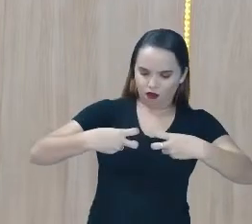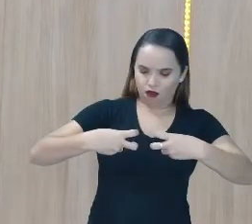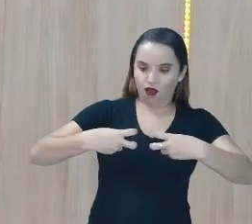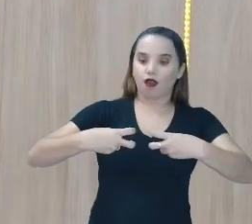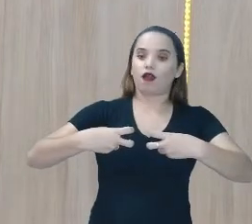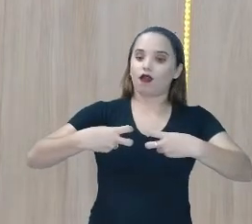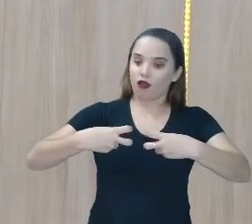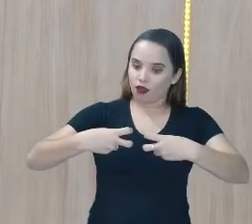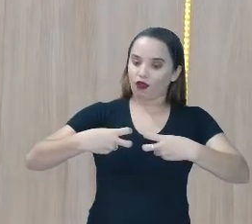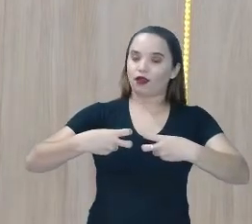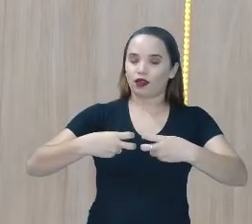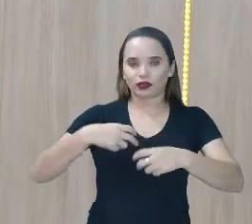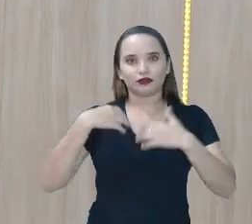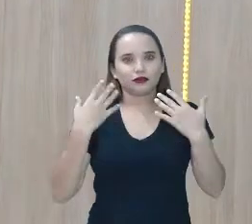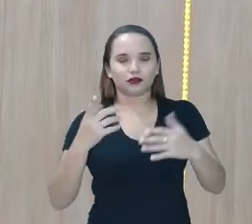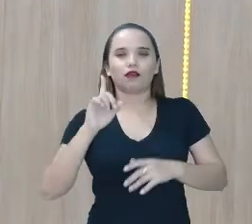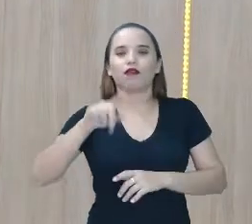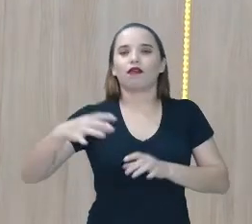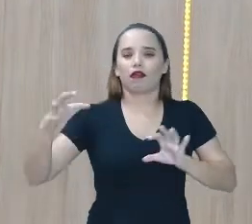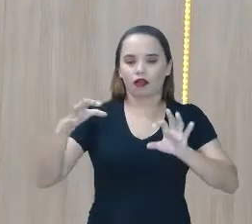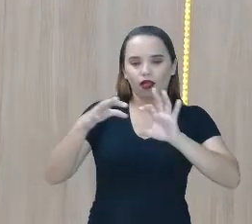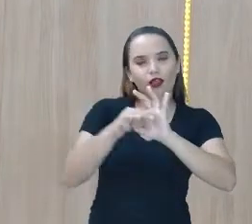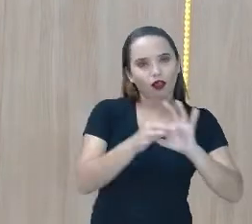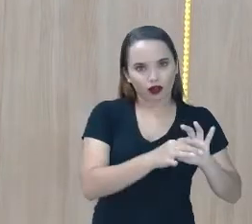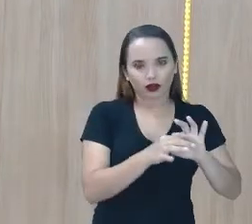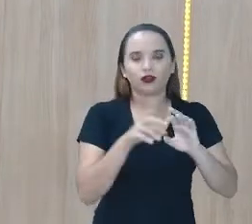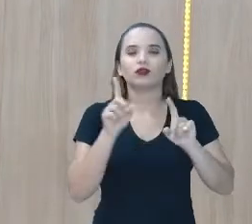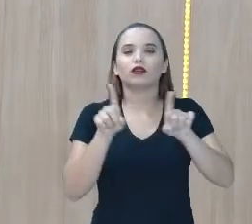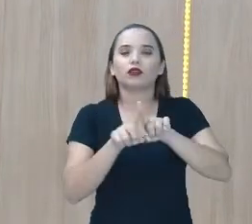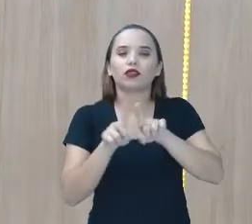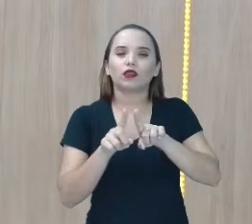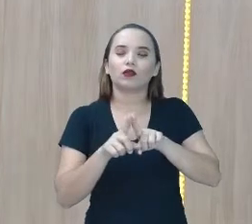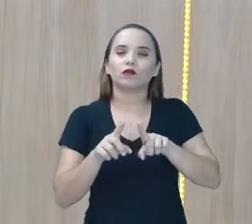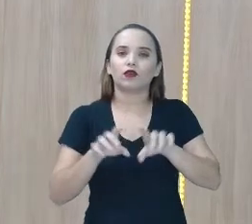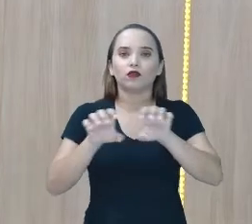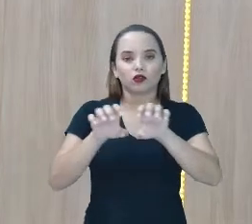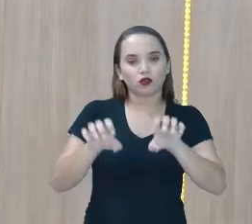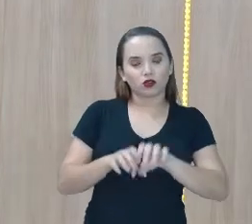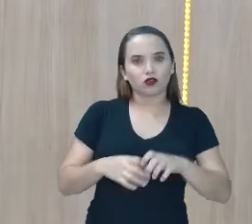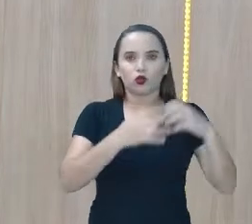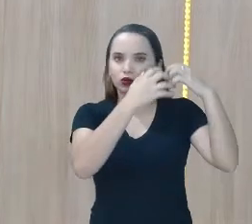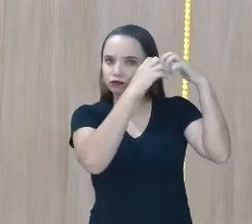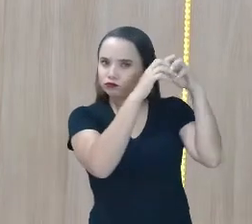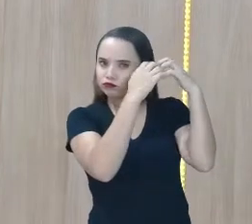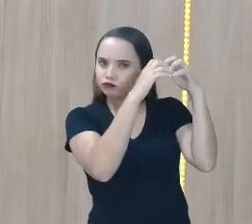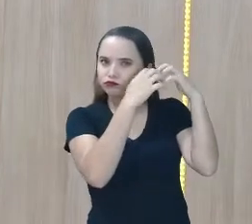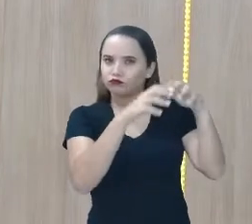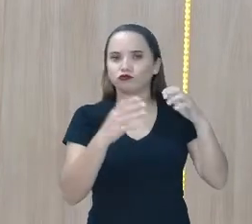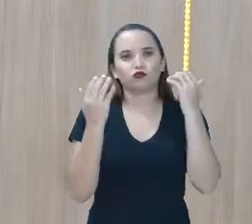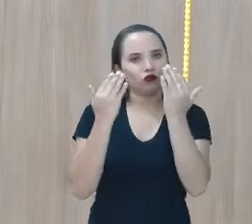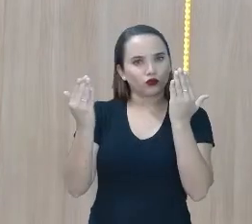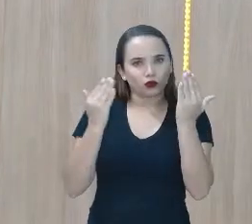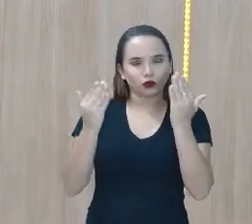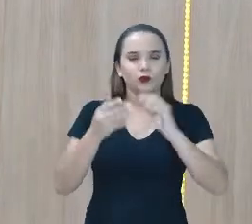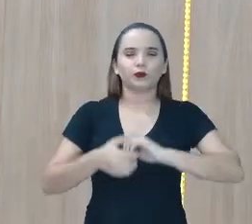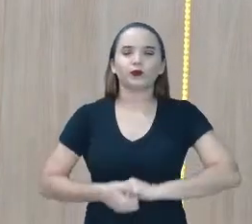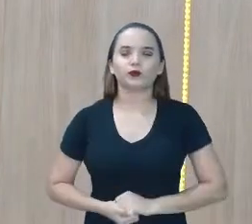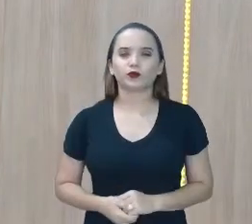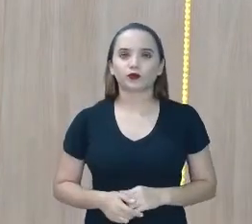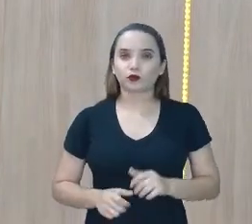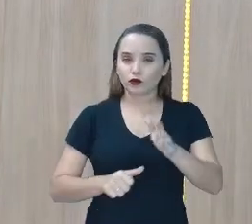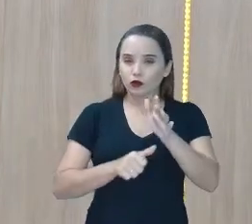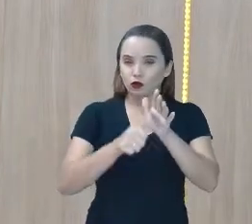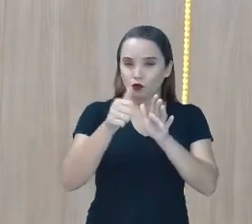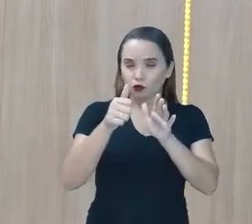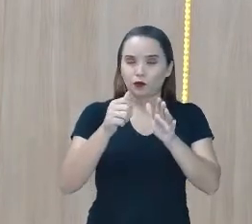se percebe, está relacionada também com a estruturação psíquica. Lembra que lá no nosso primeiro dia,